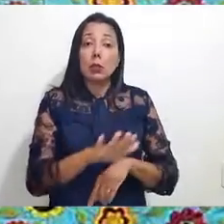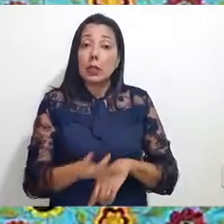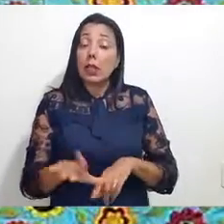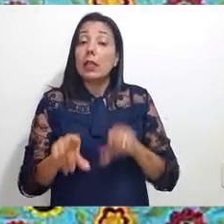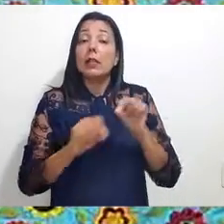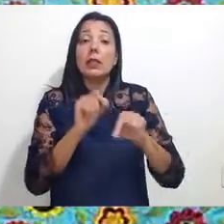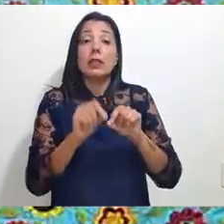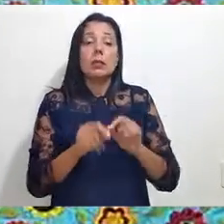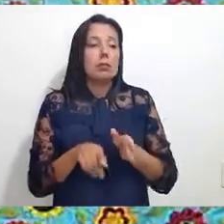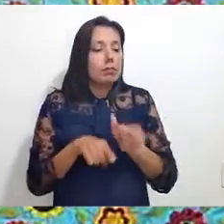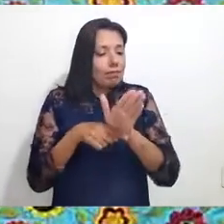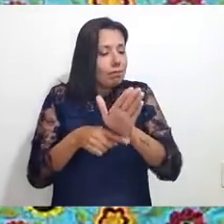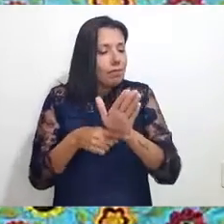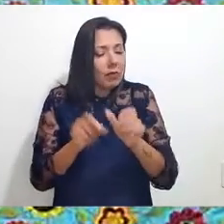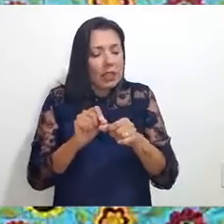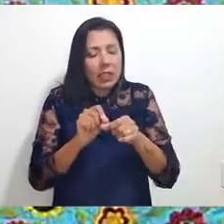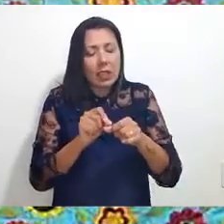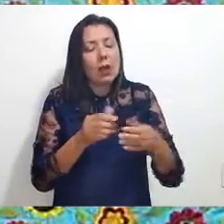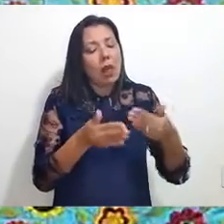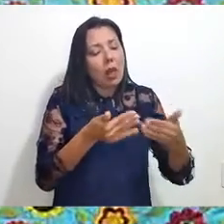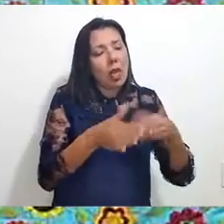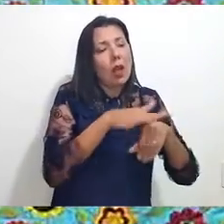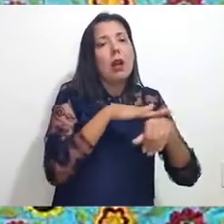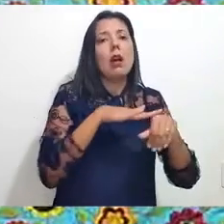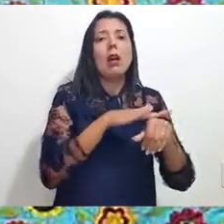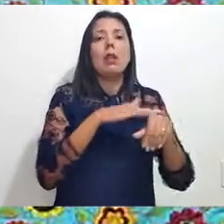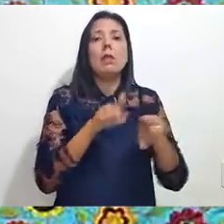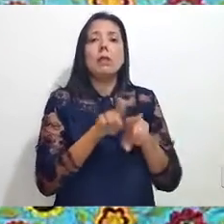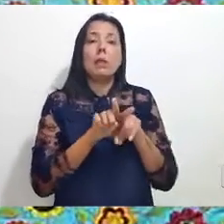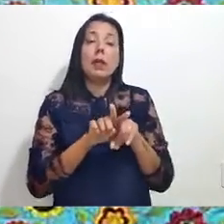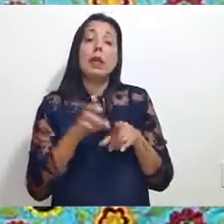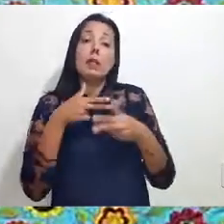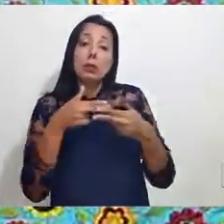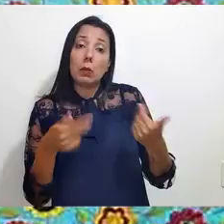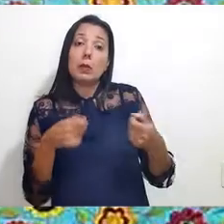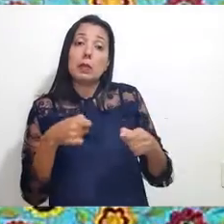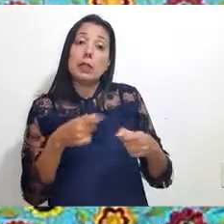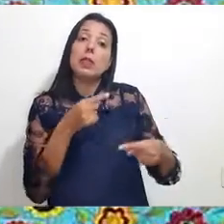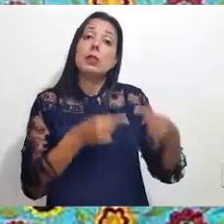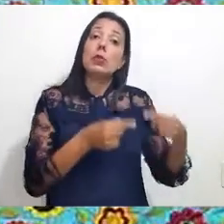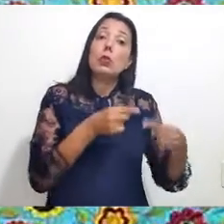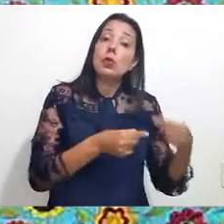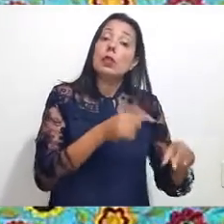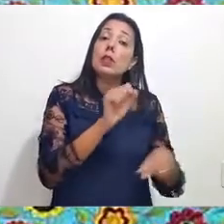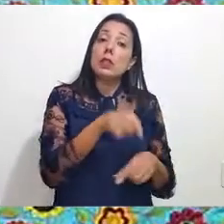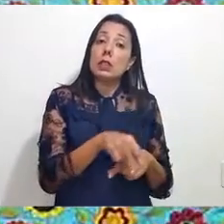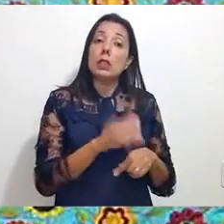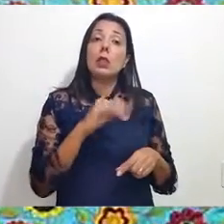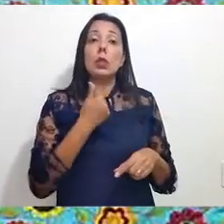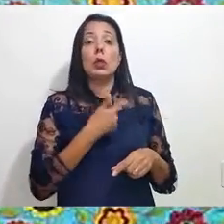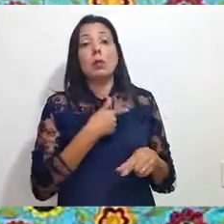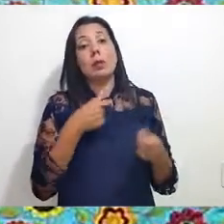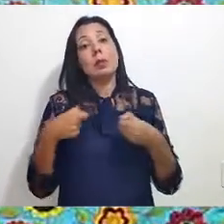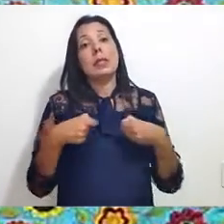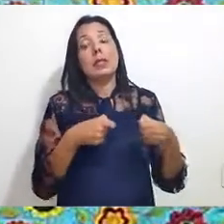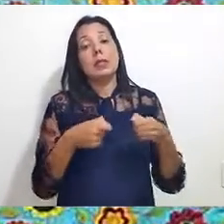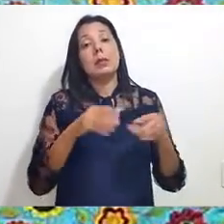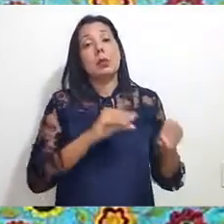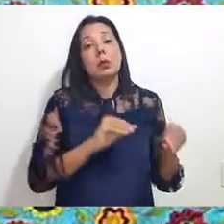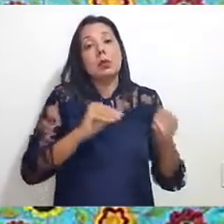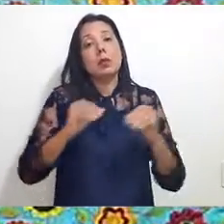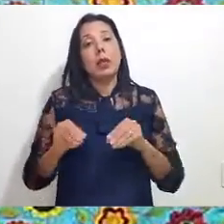as pessoas infelizes. A gente está aqui para ser feliz. Se criança e adolescente precisa brincar, precisa ser feliz e precisa